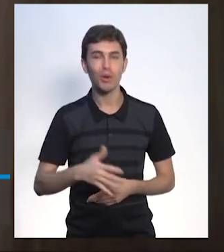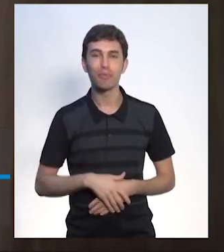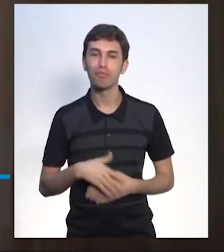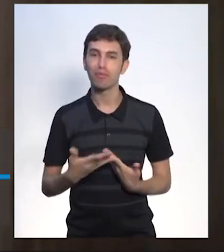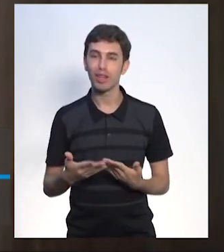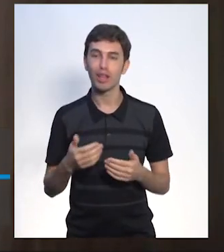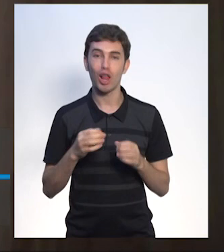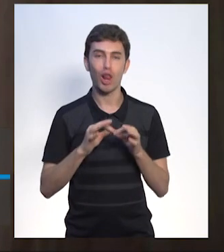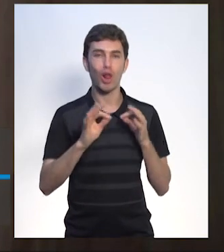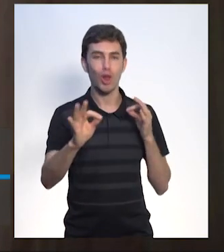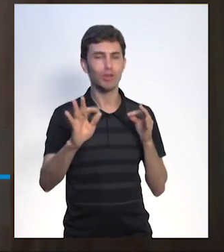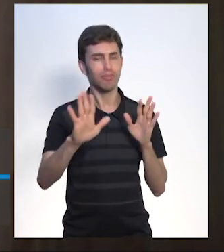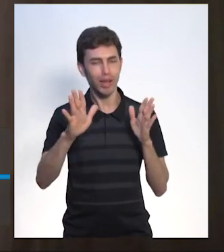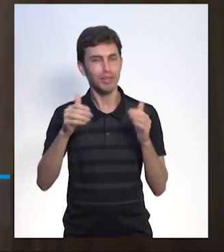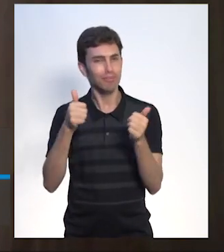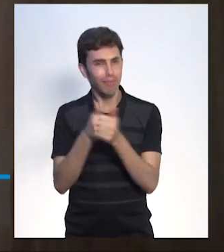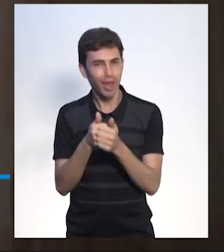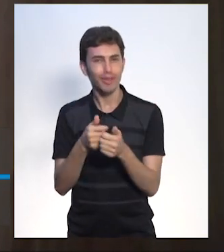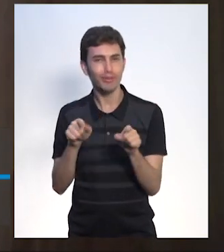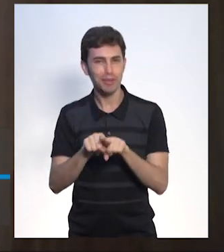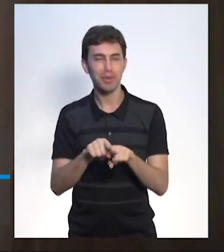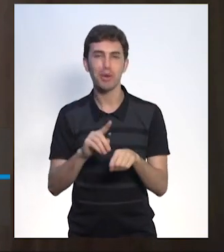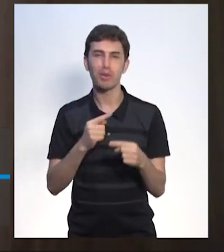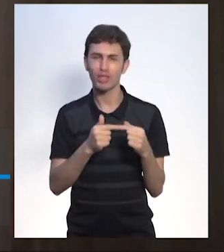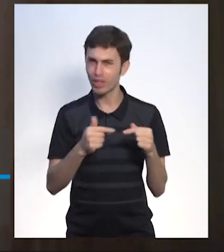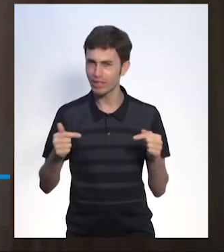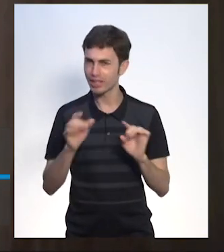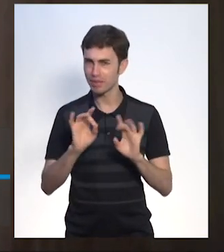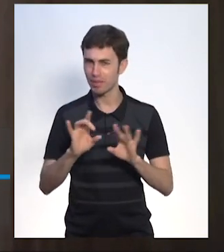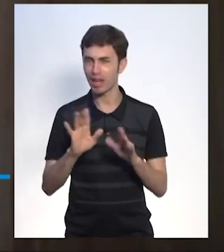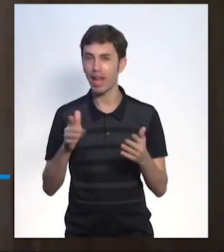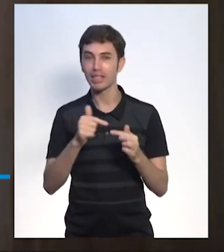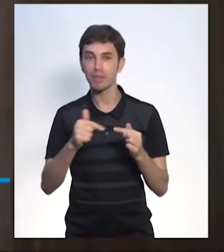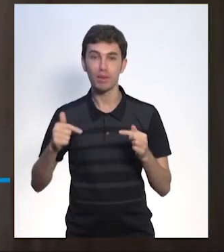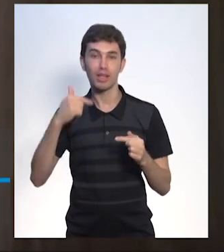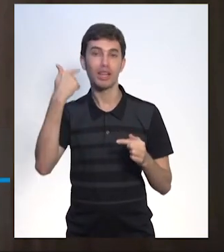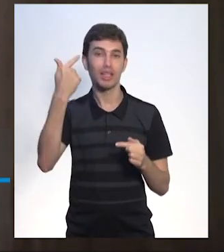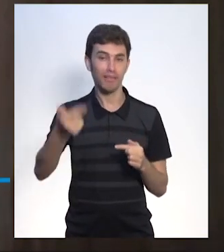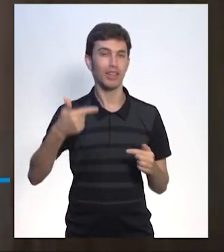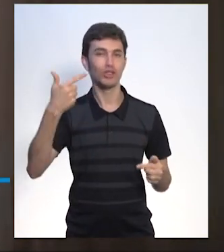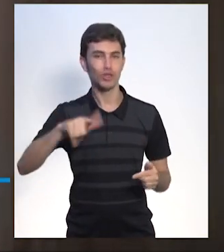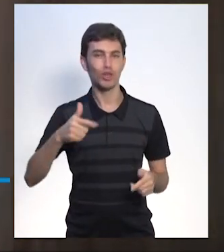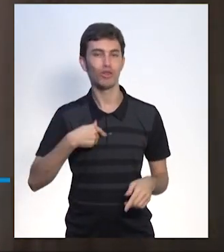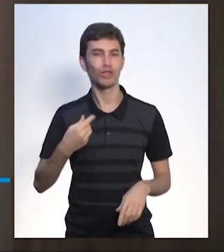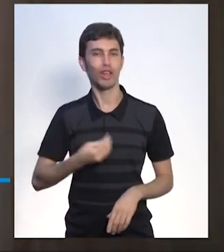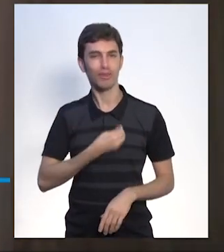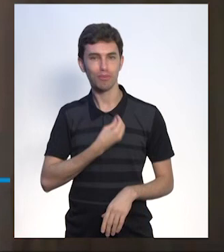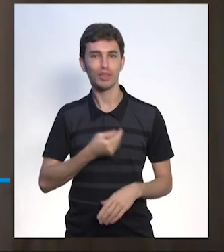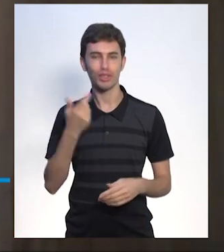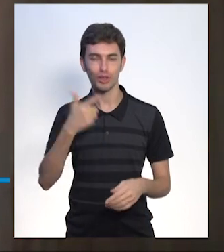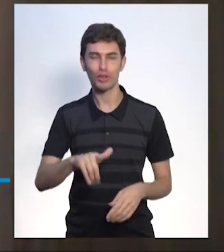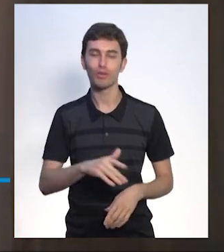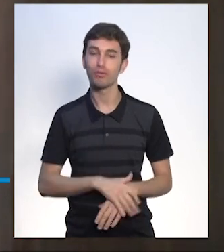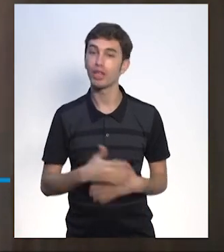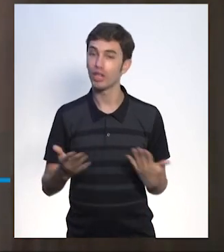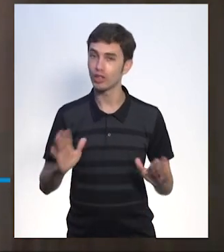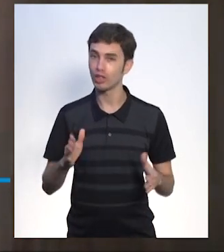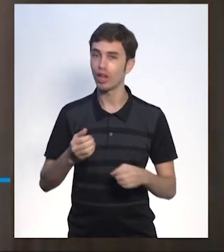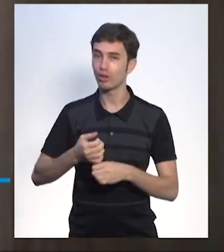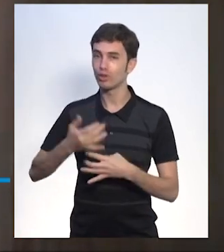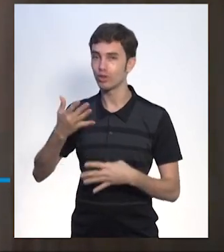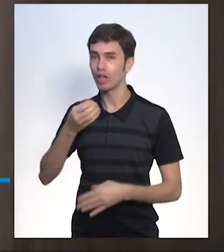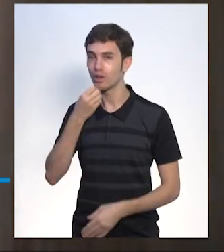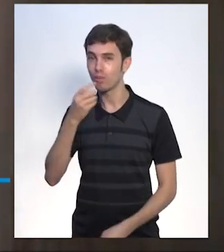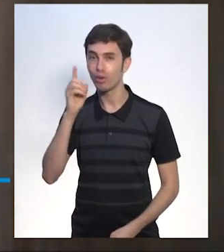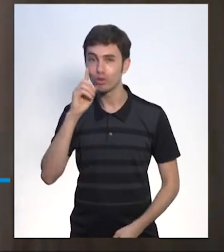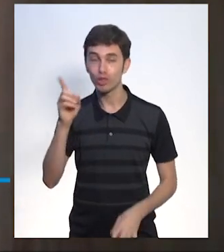só essa semaninha, semana que vem eu já estou de volta à ativa. E sabe, Osmar, Diga. tem um monte de bom dia já aqui, a